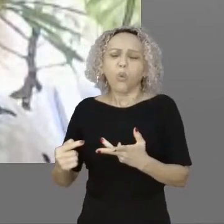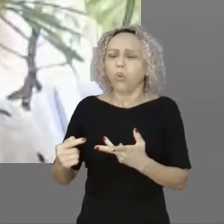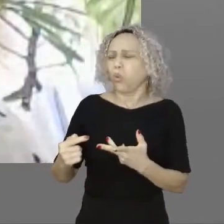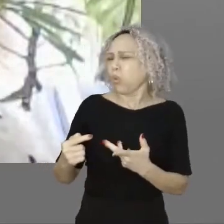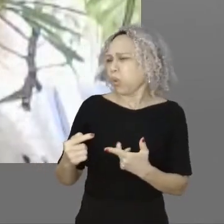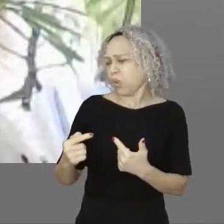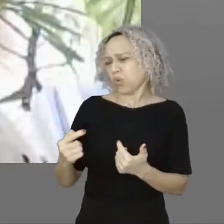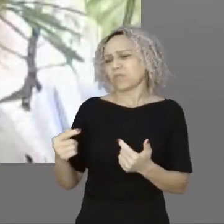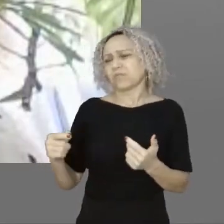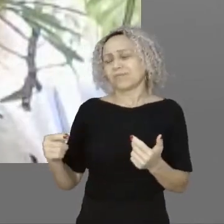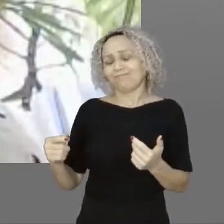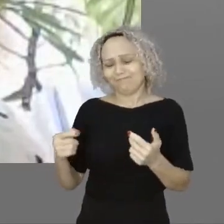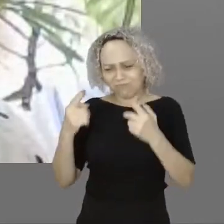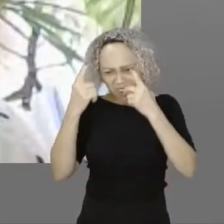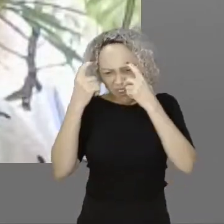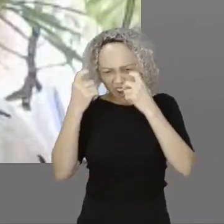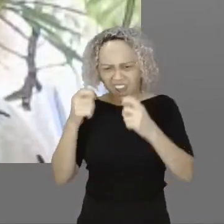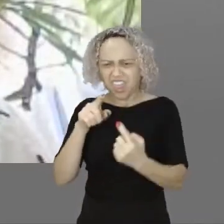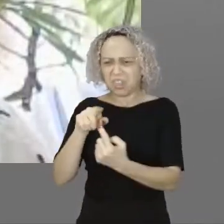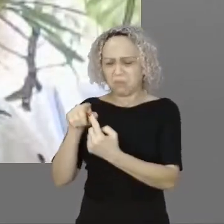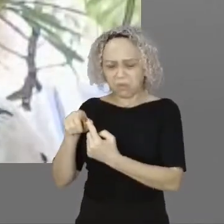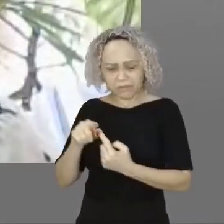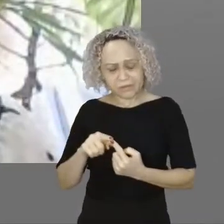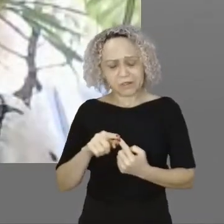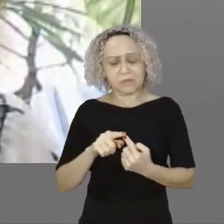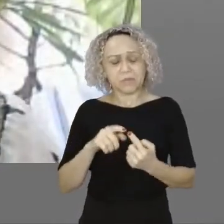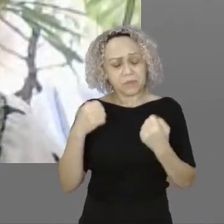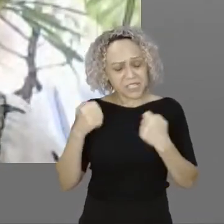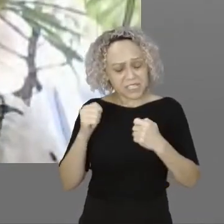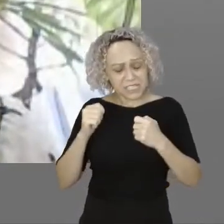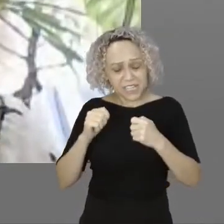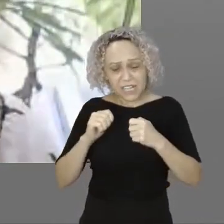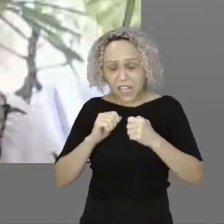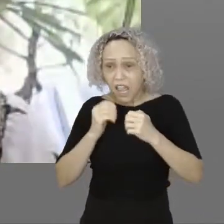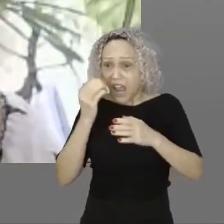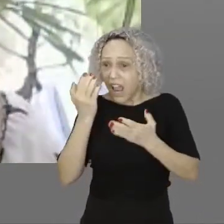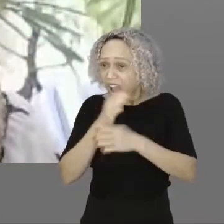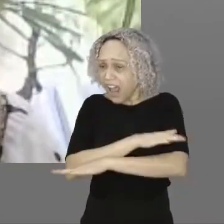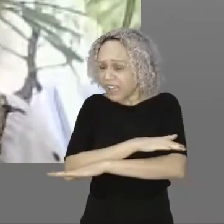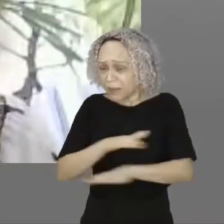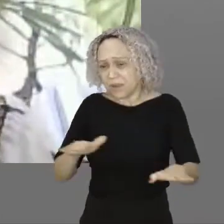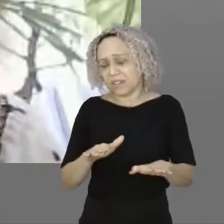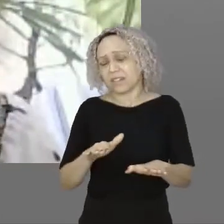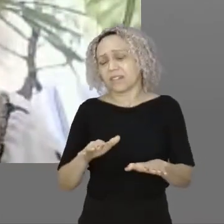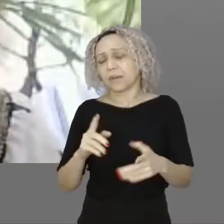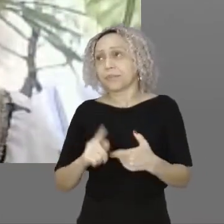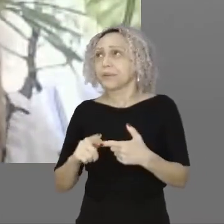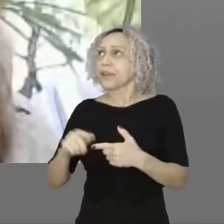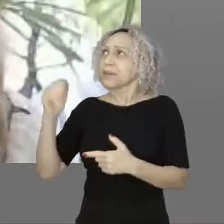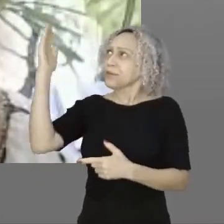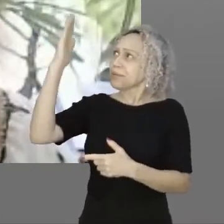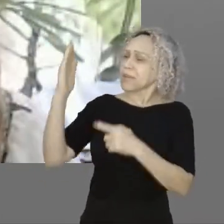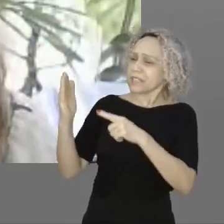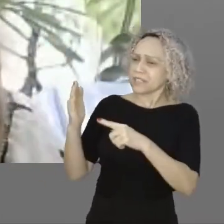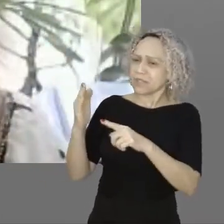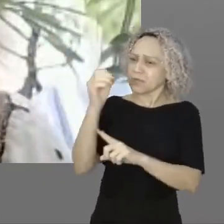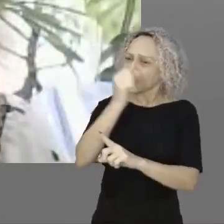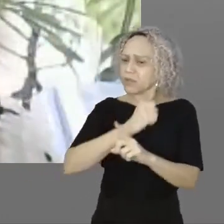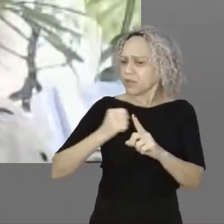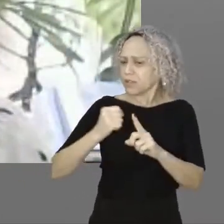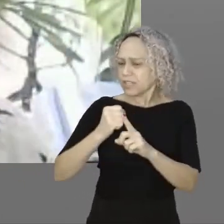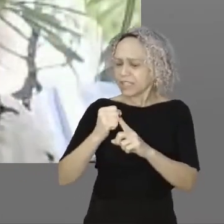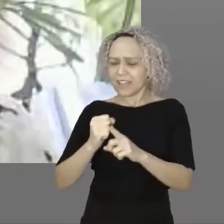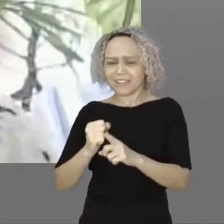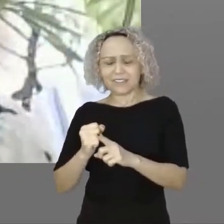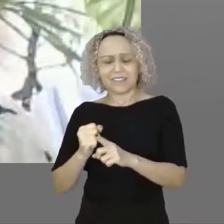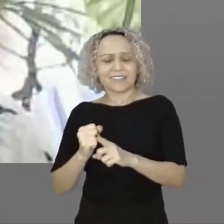impossível a gente ter na sociedade brasileira, que é um país alegre, um país democrático, um país